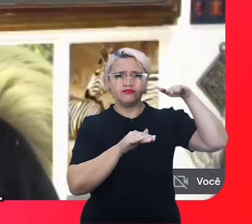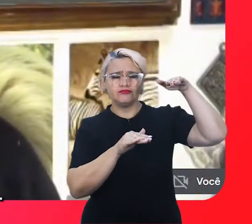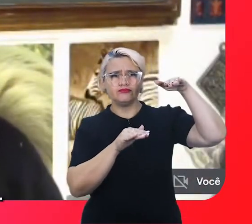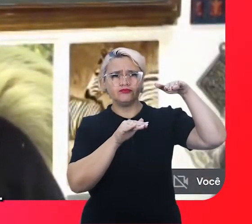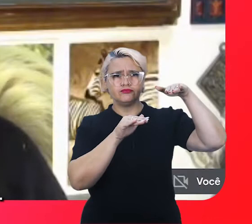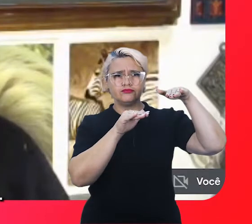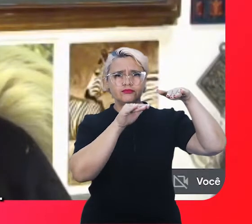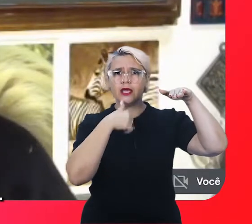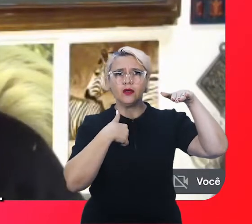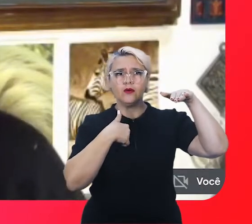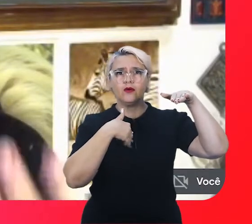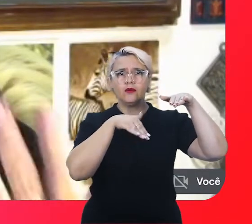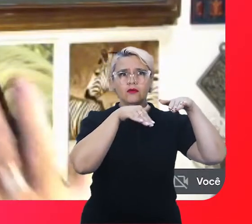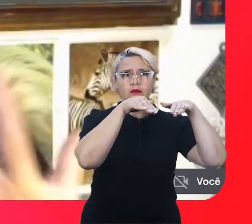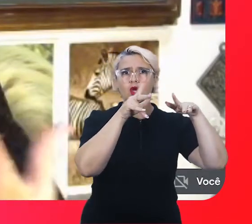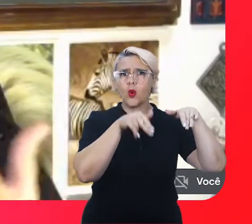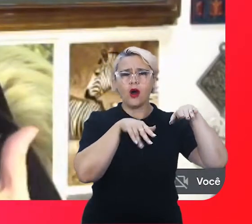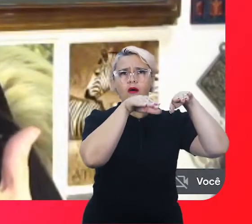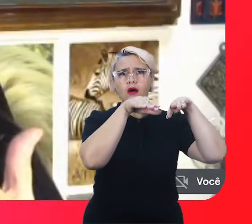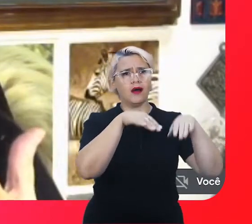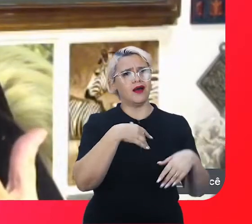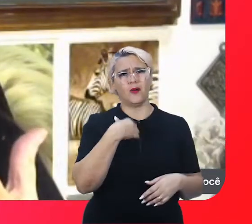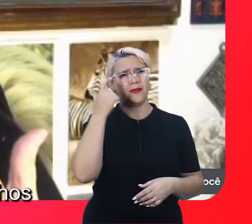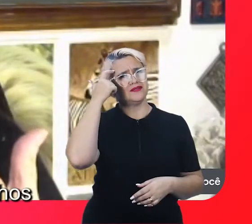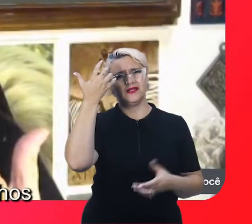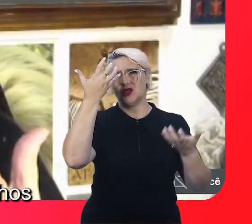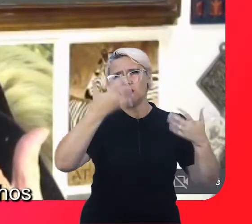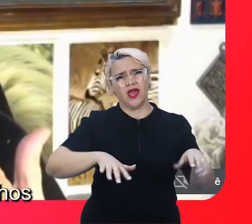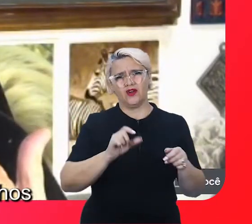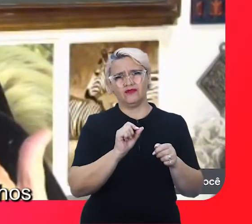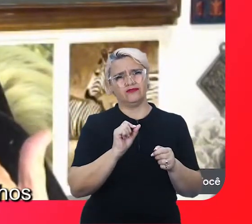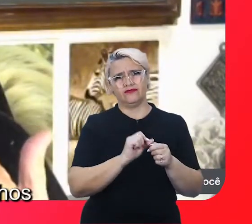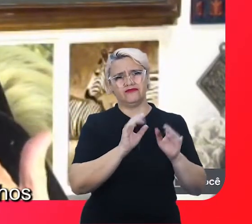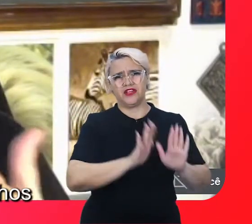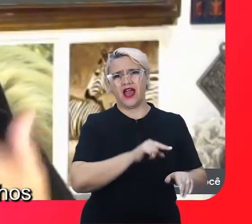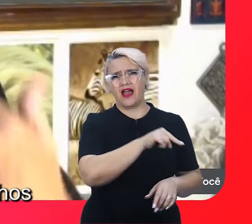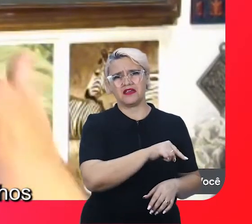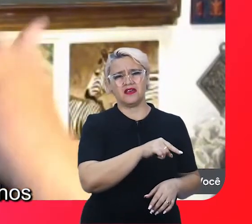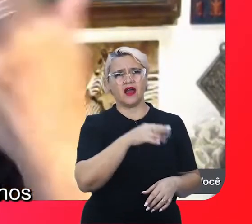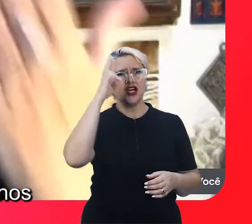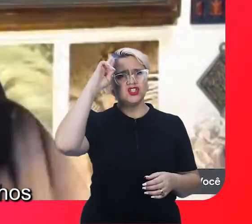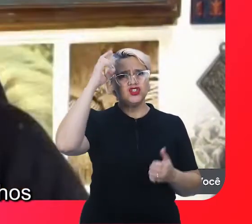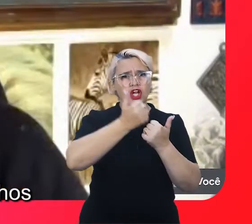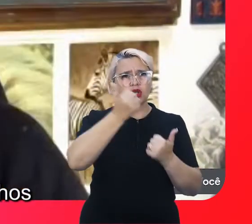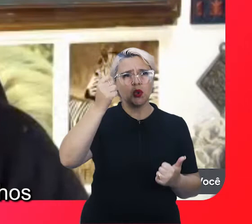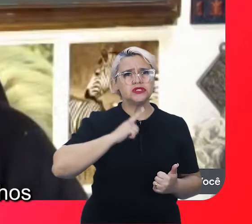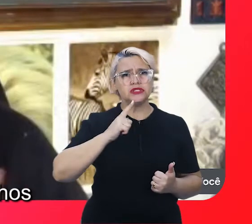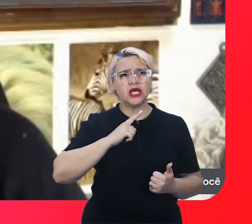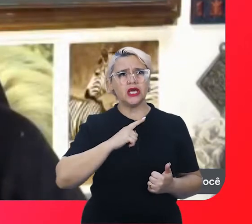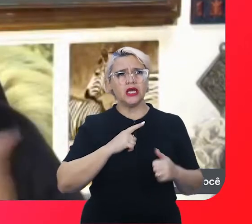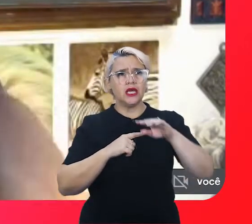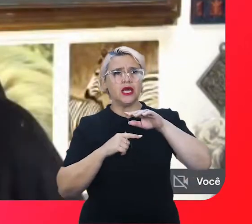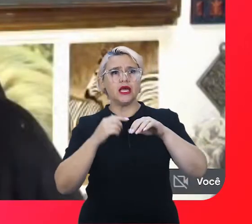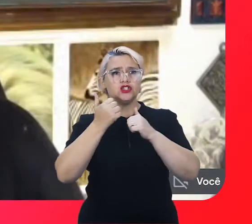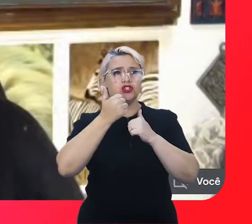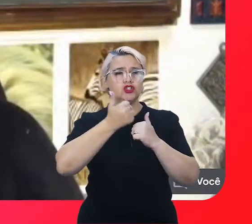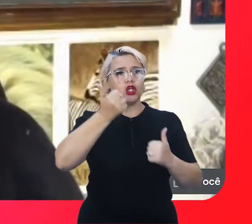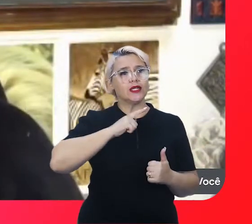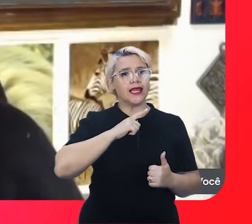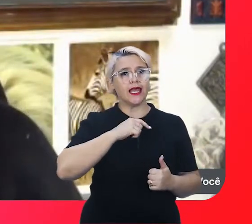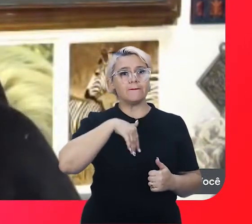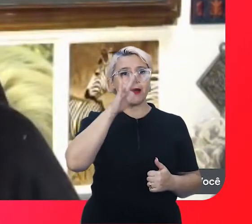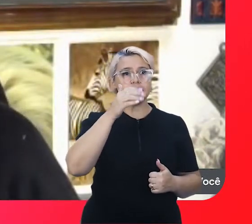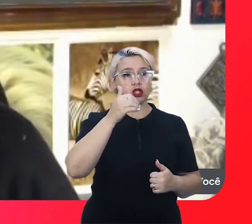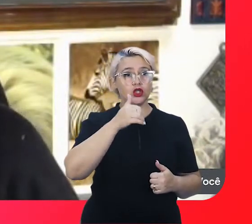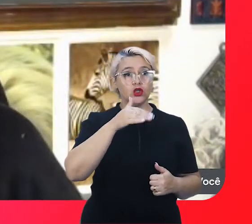não quero ficar mais... Eu não quero ficar assim, daqui a pouco os diretores vão ter a idade dos meus filhos e eu não me realizei